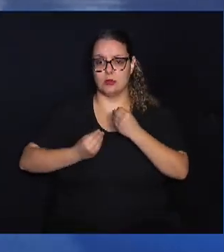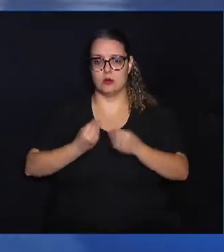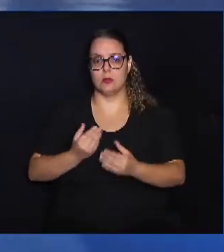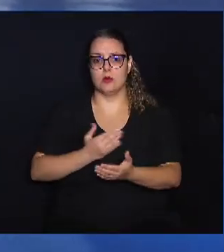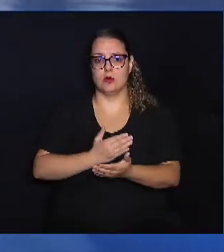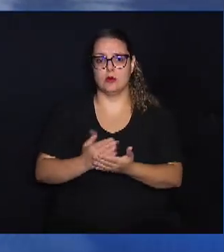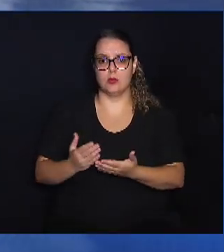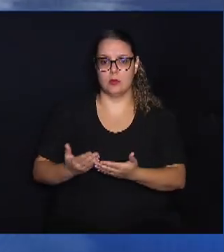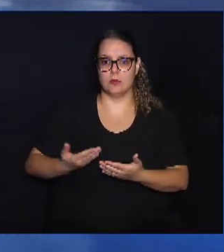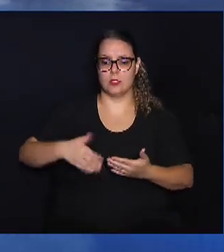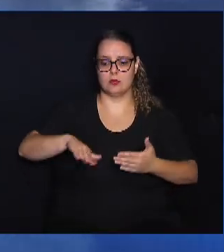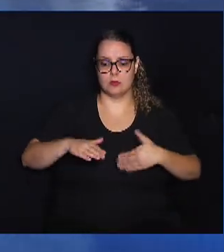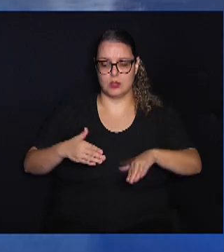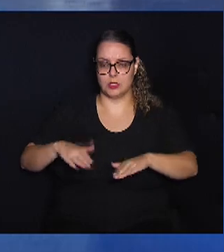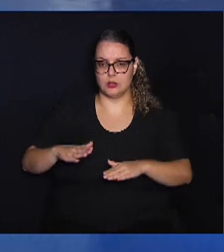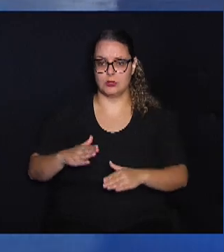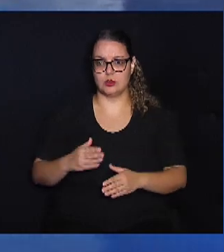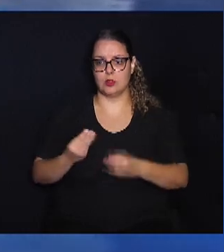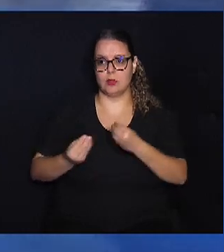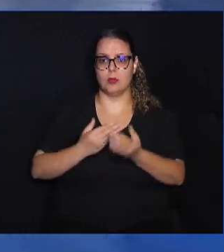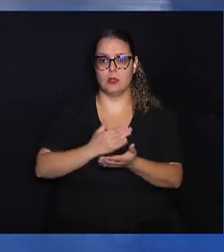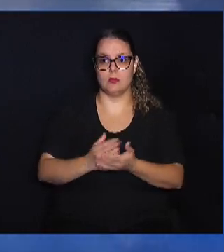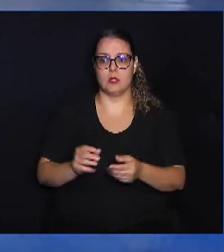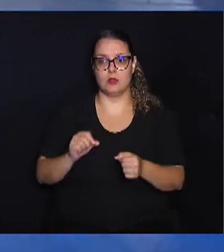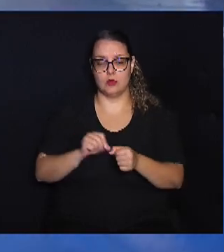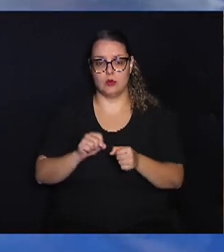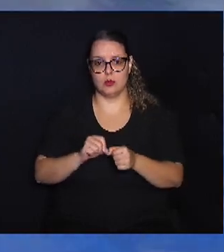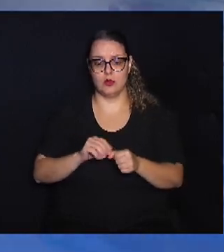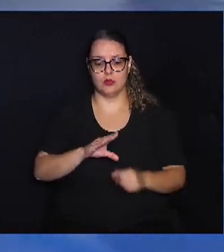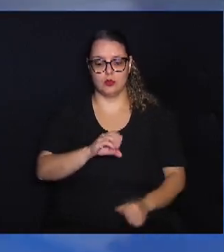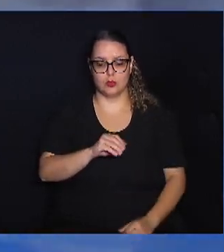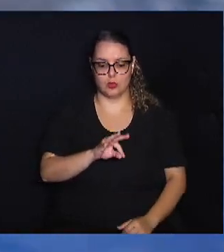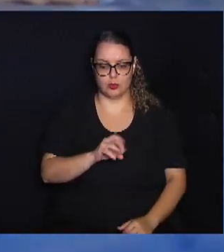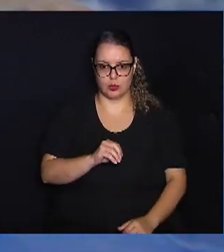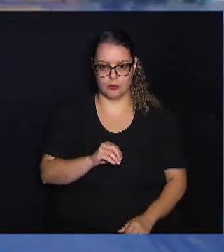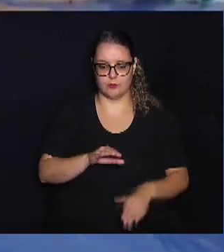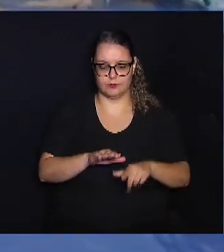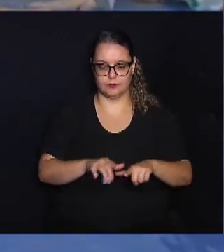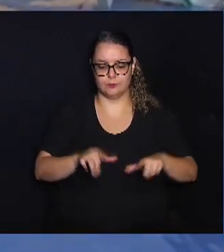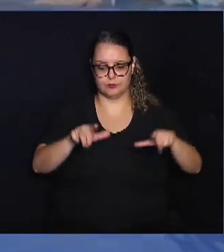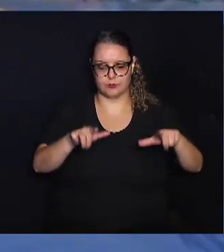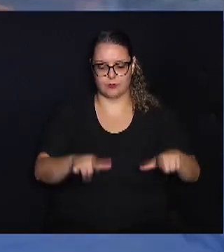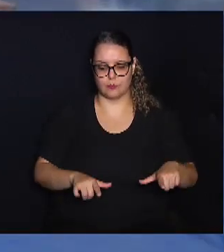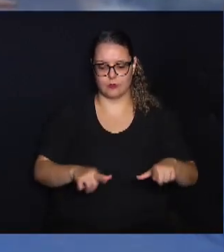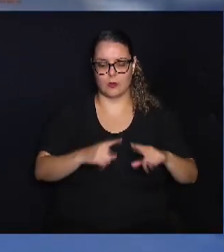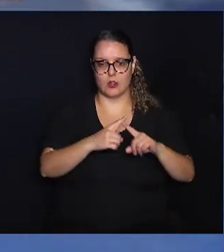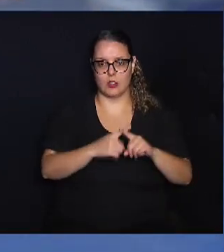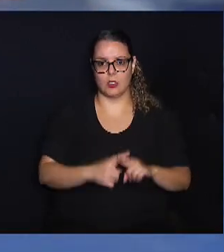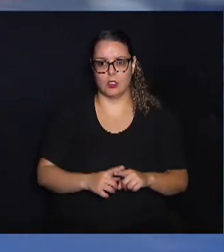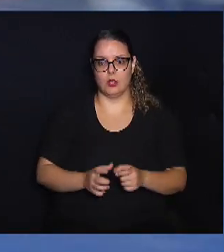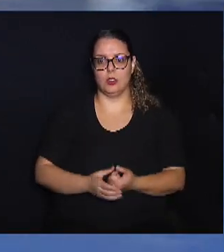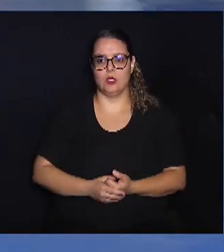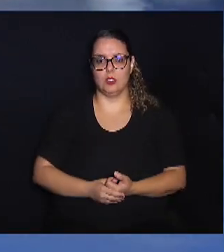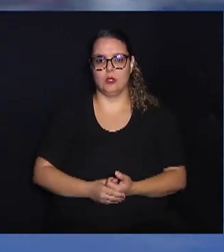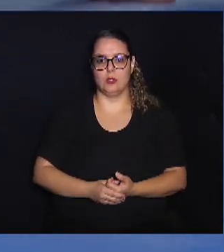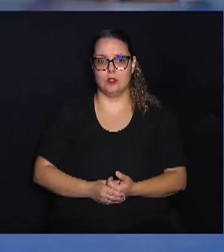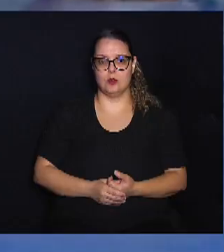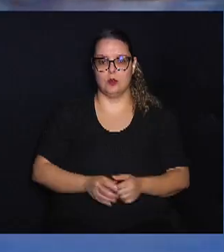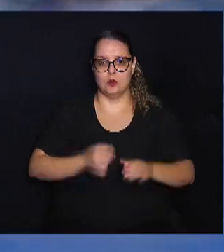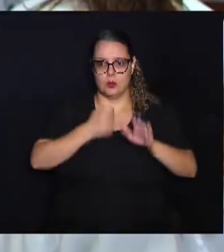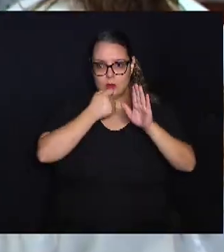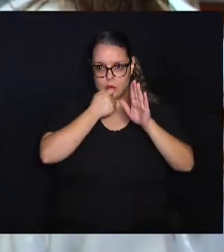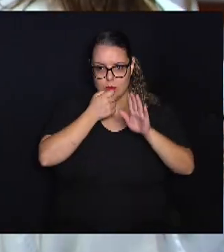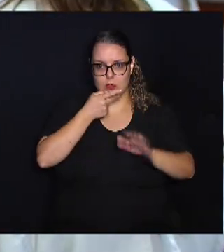luta de karatê? Ela é feita então no koto, na área de competição. O juiz fala